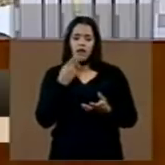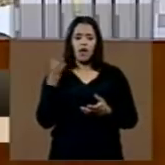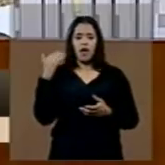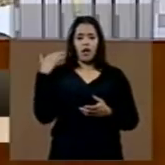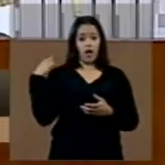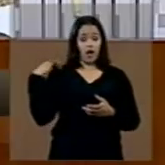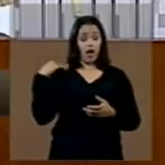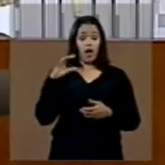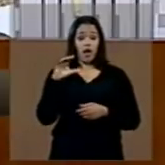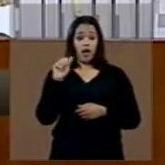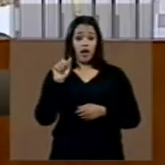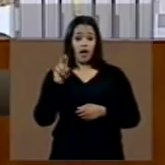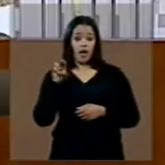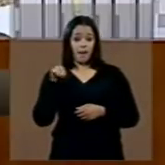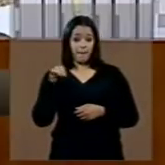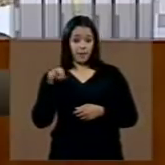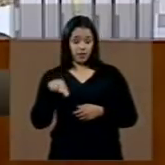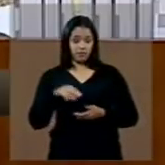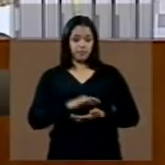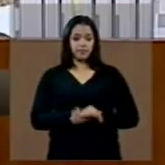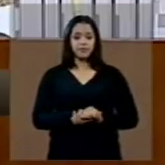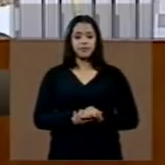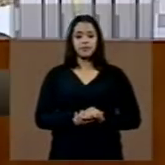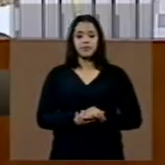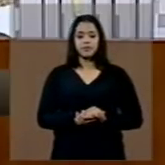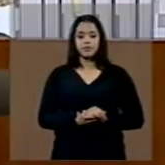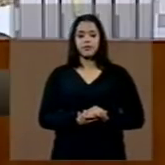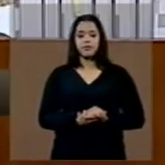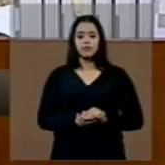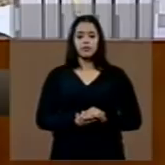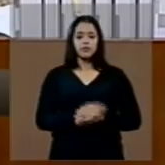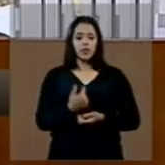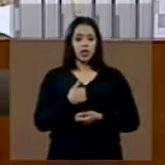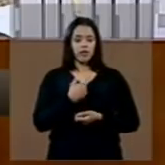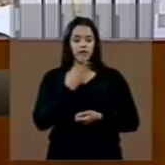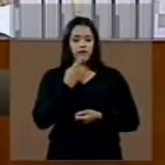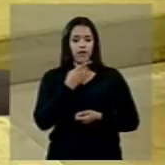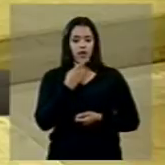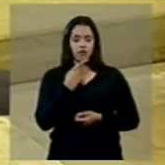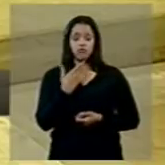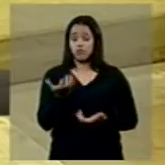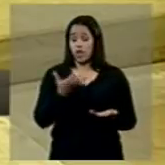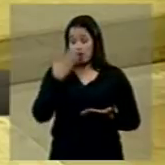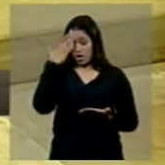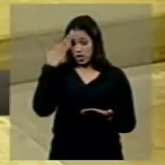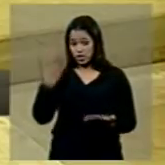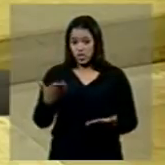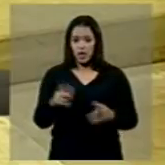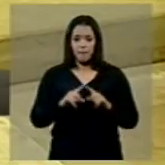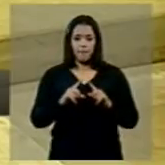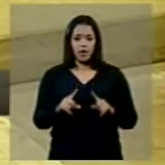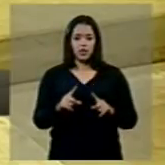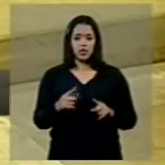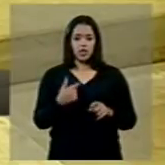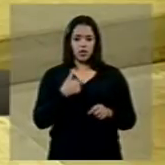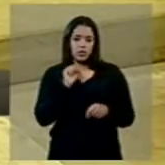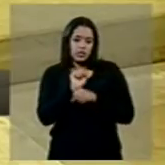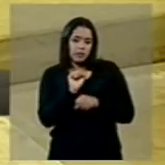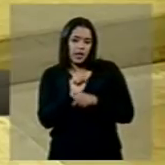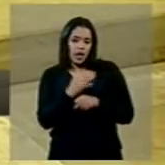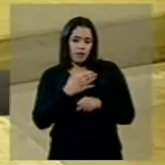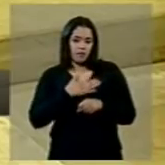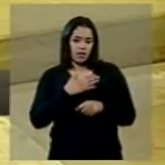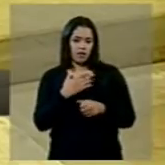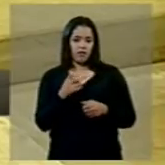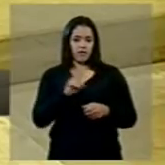Carmen Lúcia. Farei uso da palavra até para otimizar, presidente. Agradeço a Vossa Excelência, mas eu esperarei a minha vez de